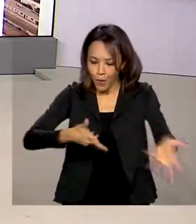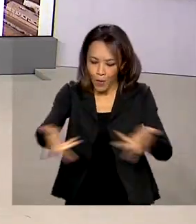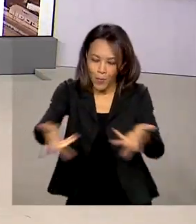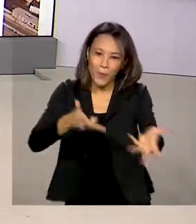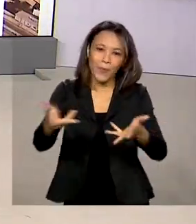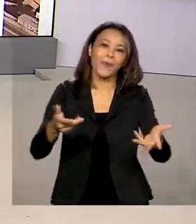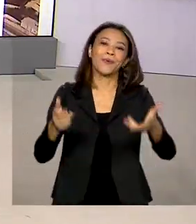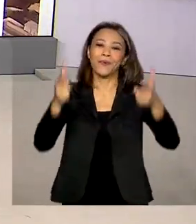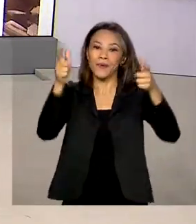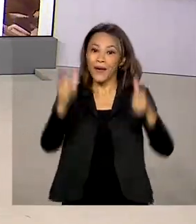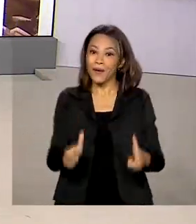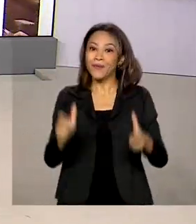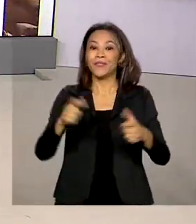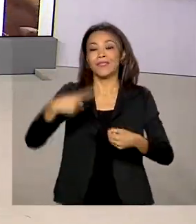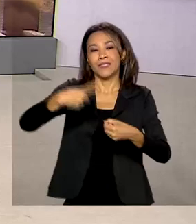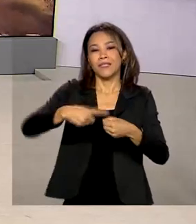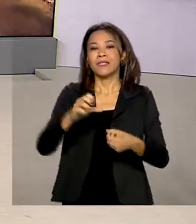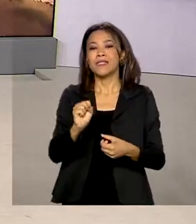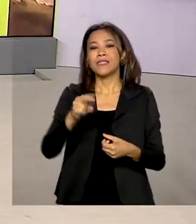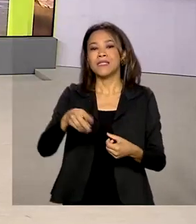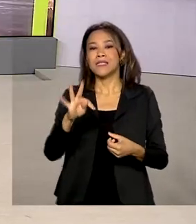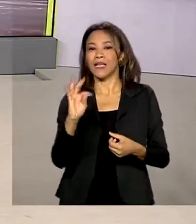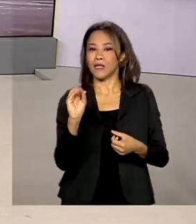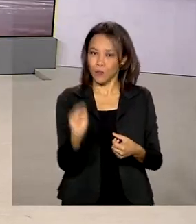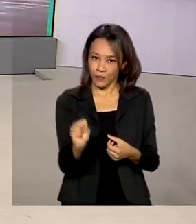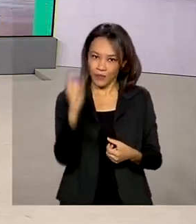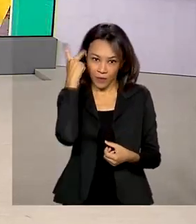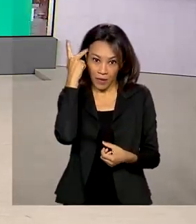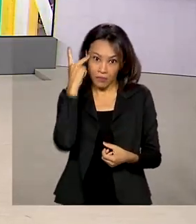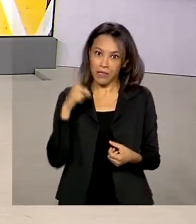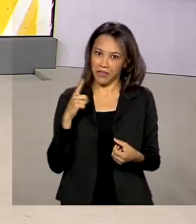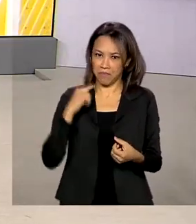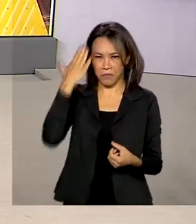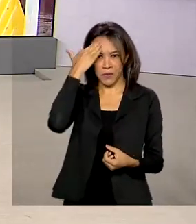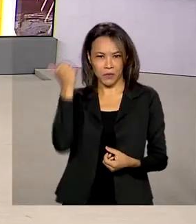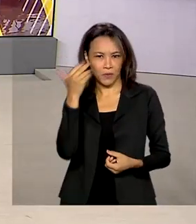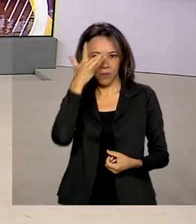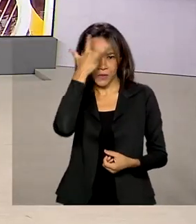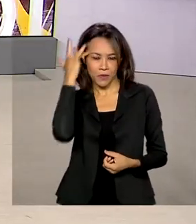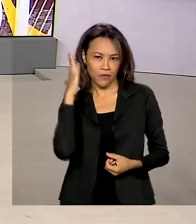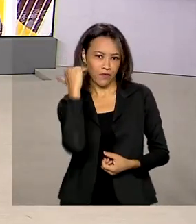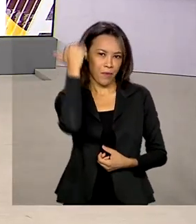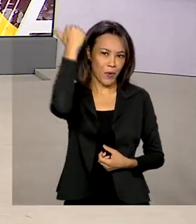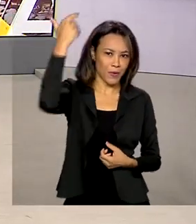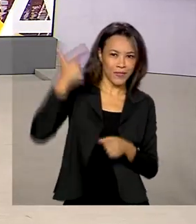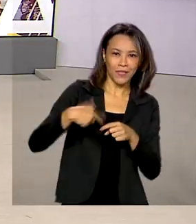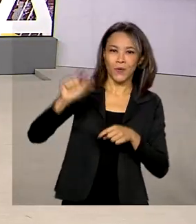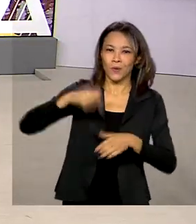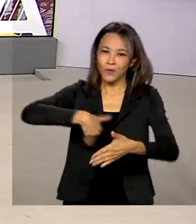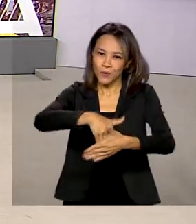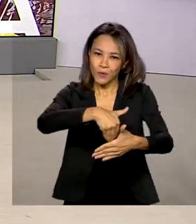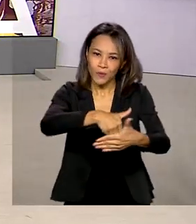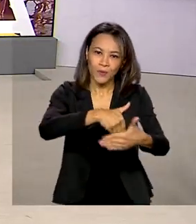Vila Belmiro, em Santos. A partida também reuniu celebridades e craques de outras gerações.